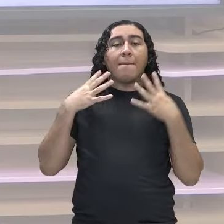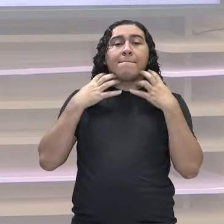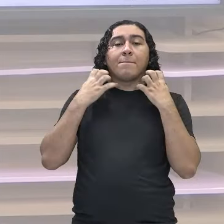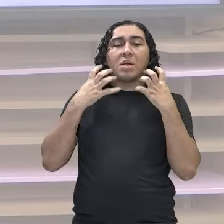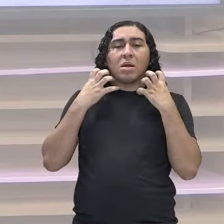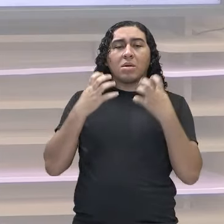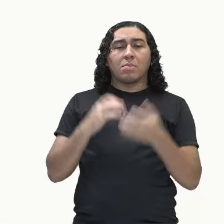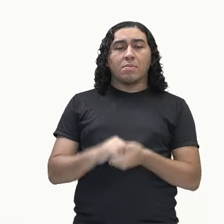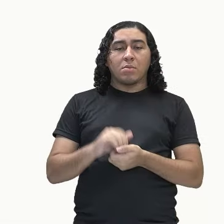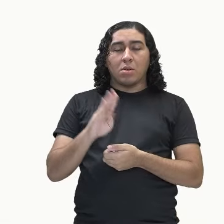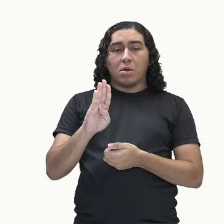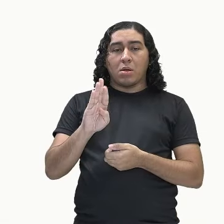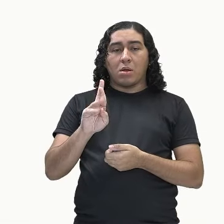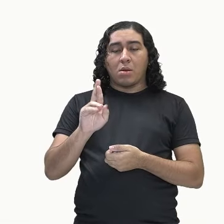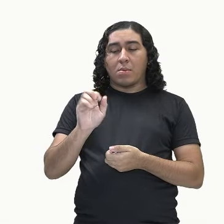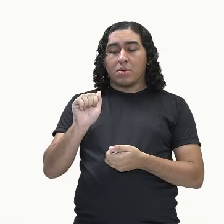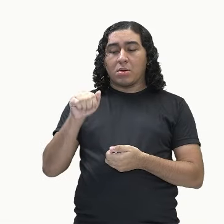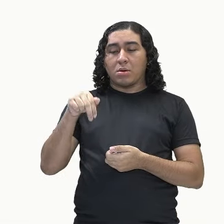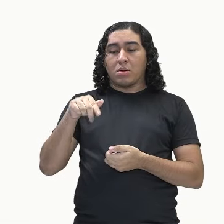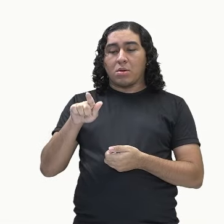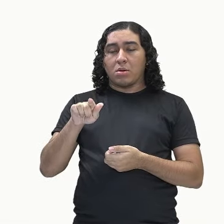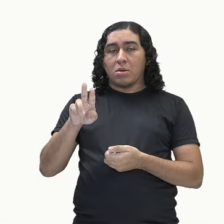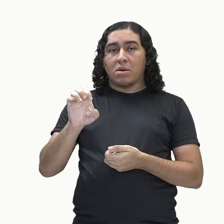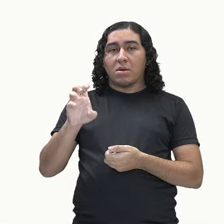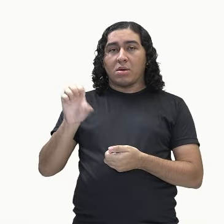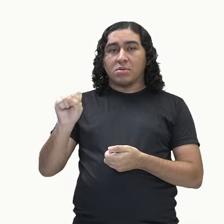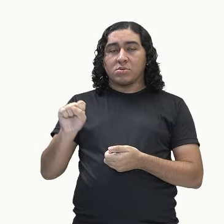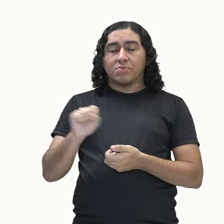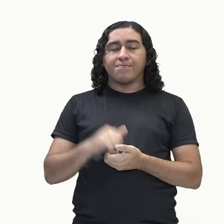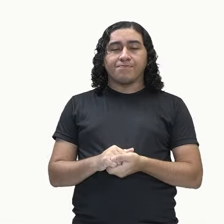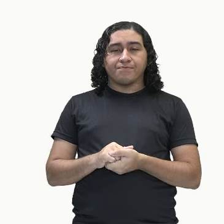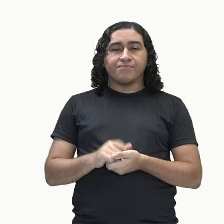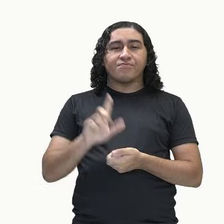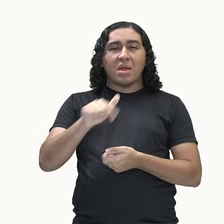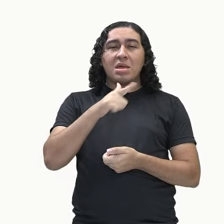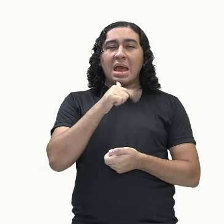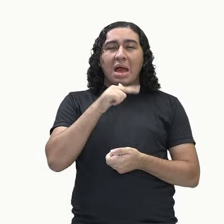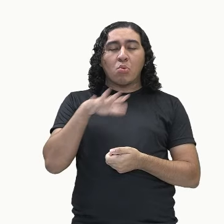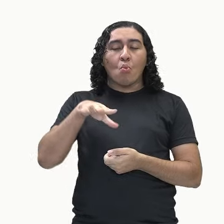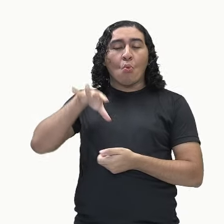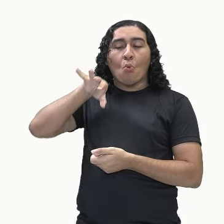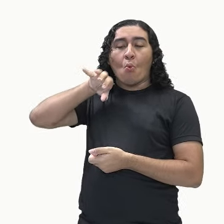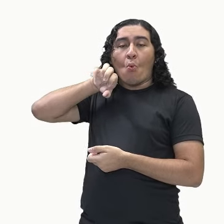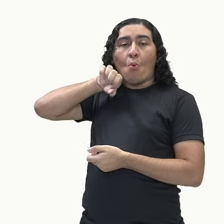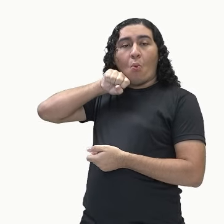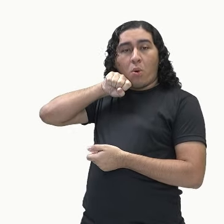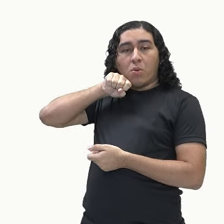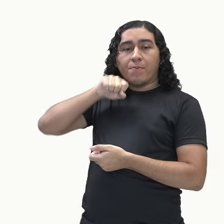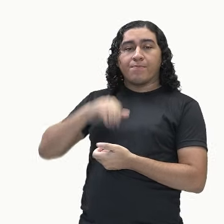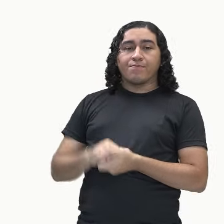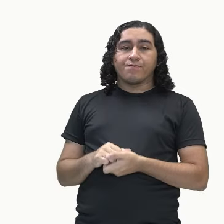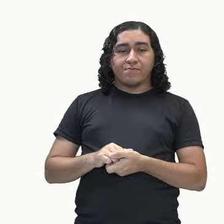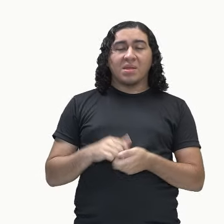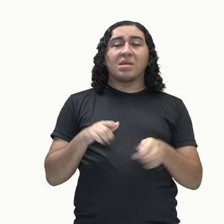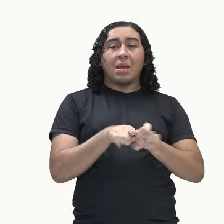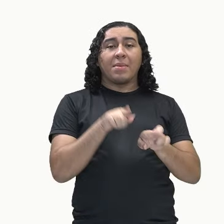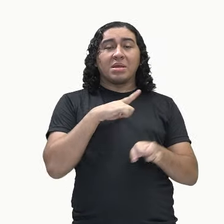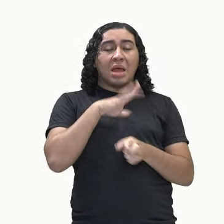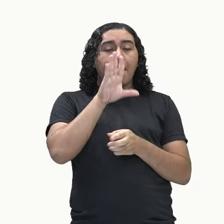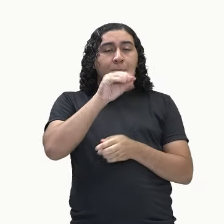se fossem os orifícios, que é por onde passa a água, né? Então a água entra pela boca, na estrutura